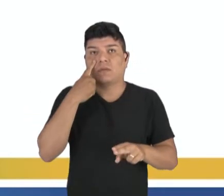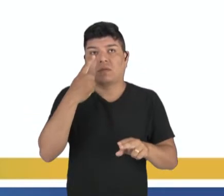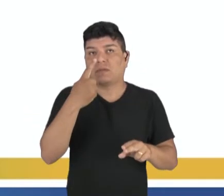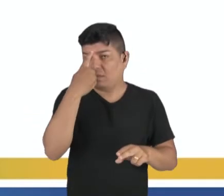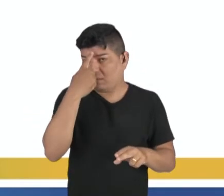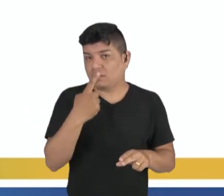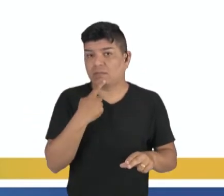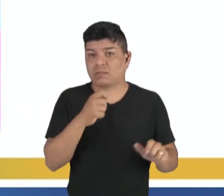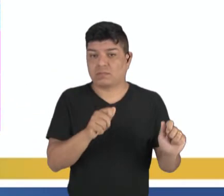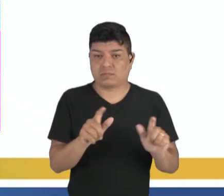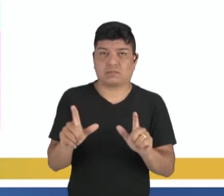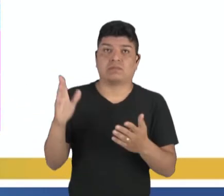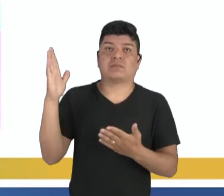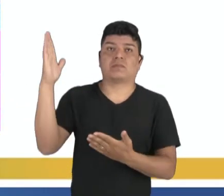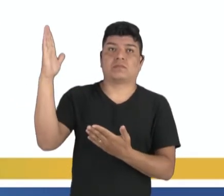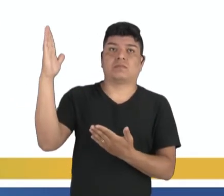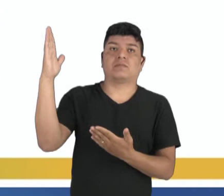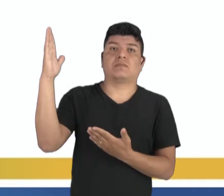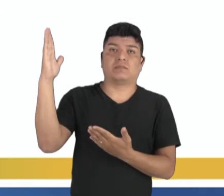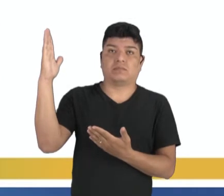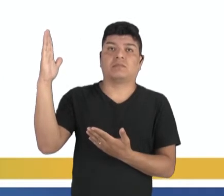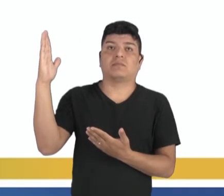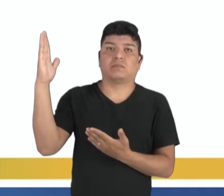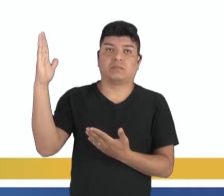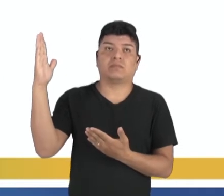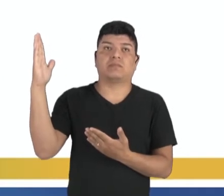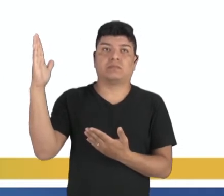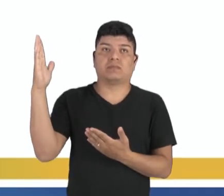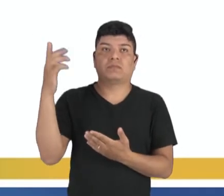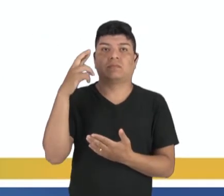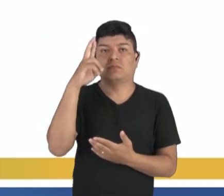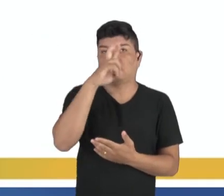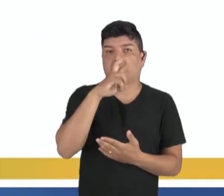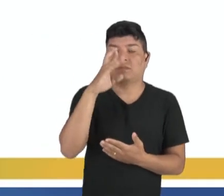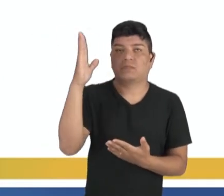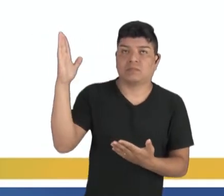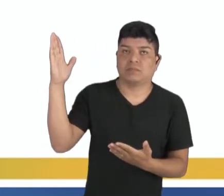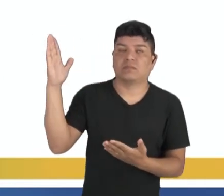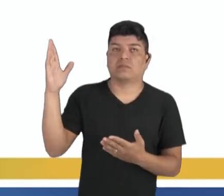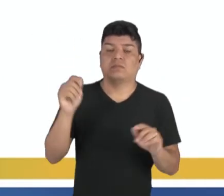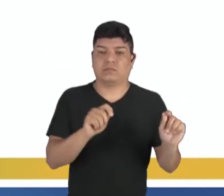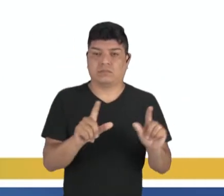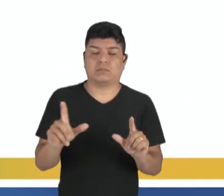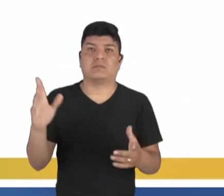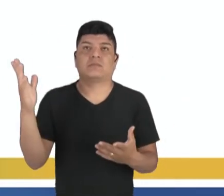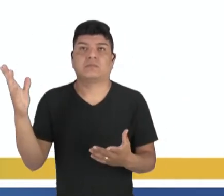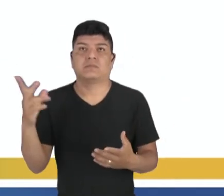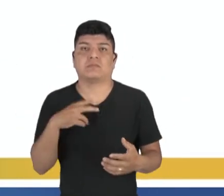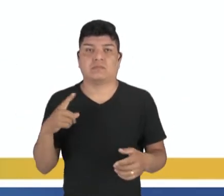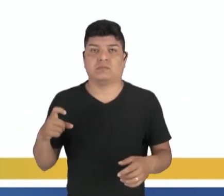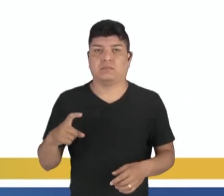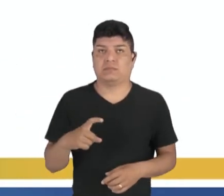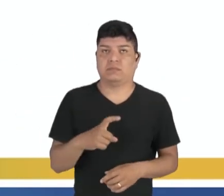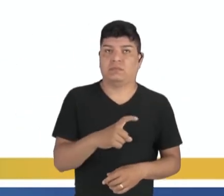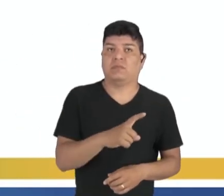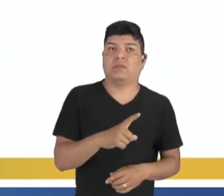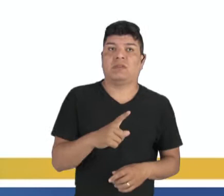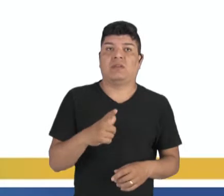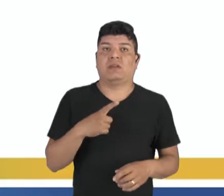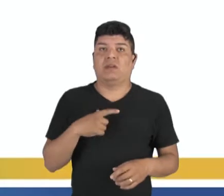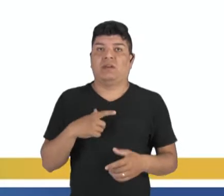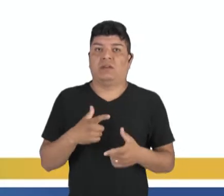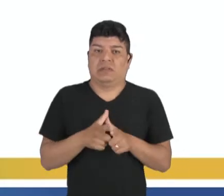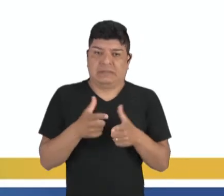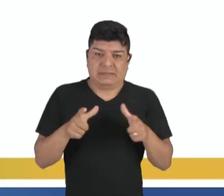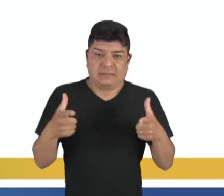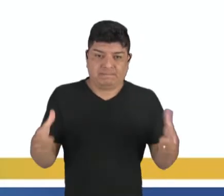aí nesse ciclo dessa imagem aqui, a gente observa aí, nós temos aí uma bactéria sendo